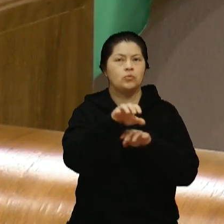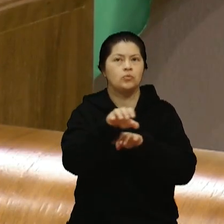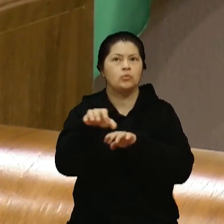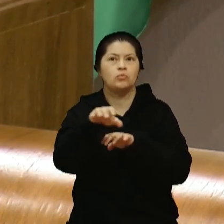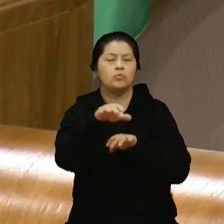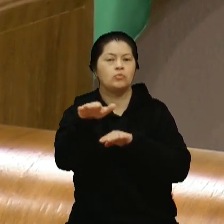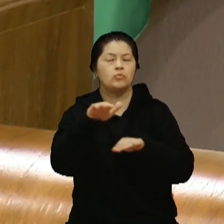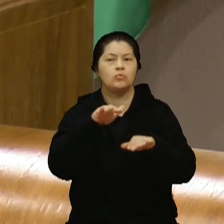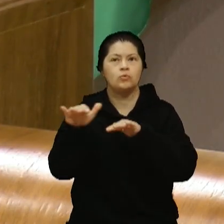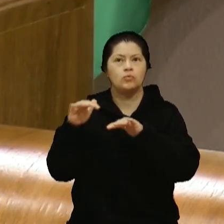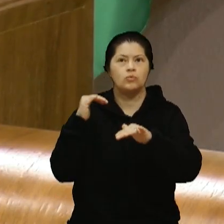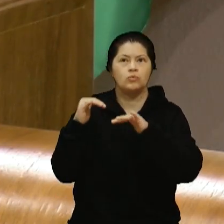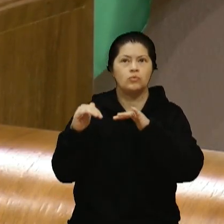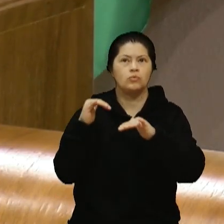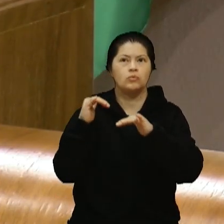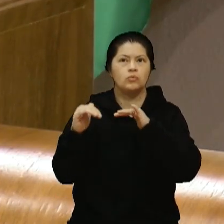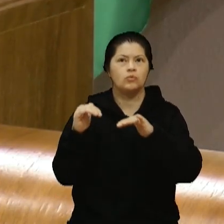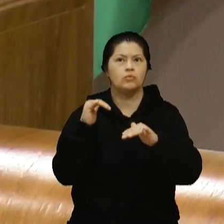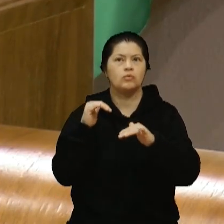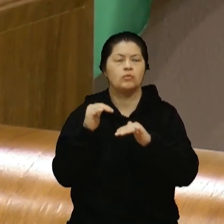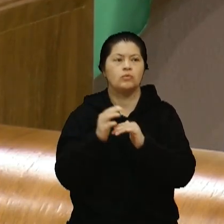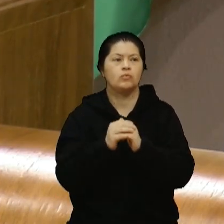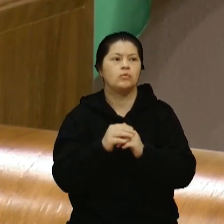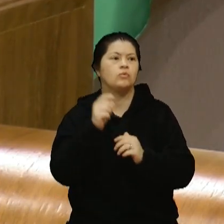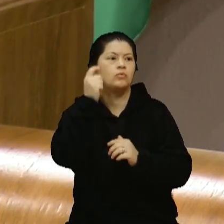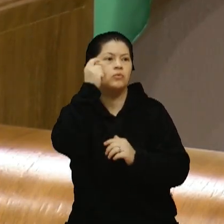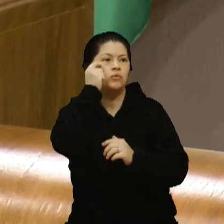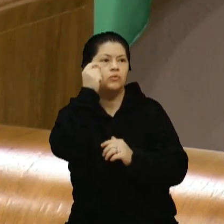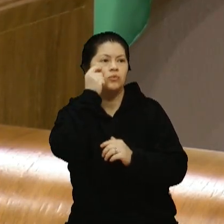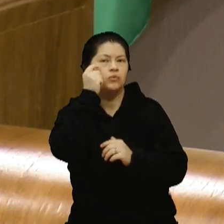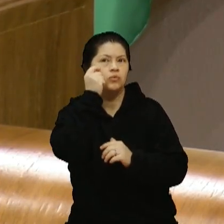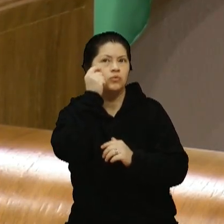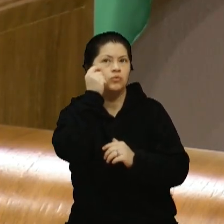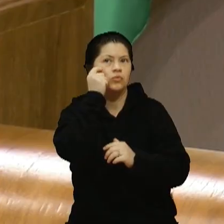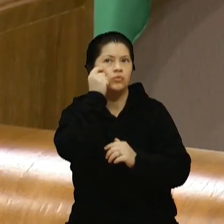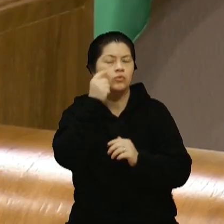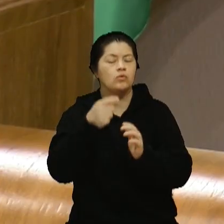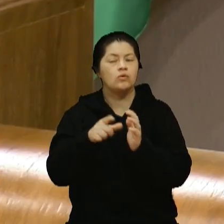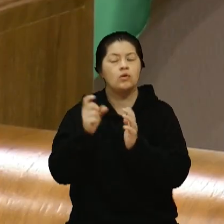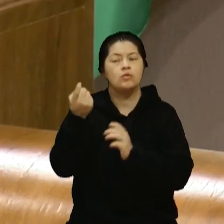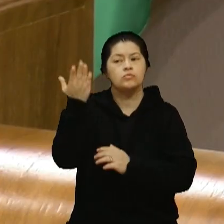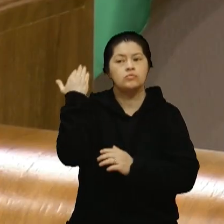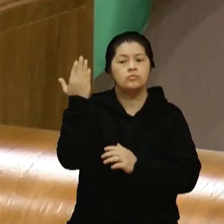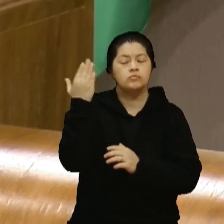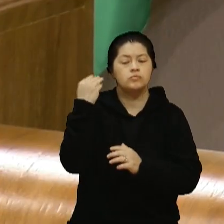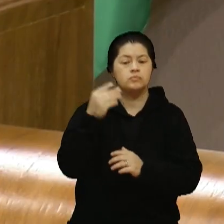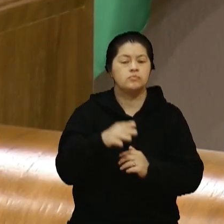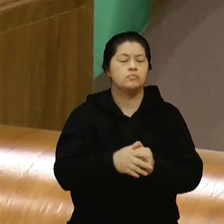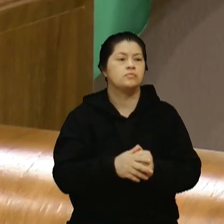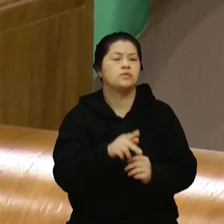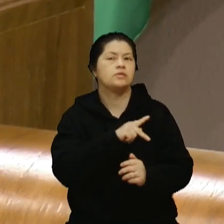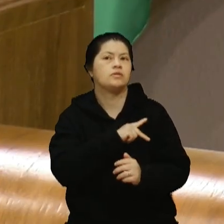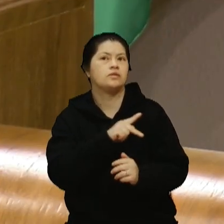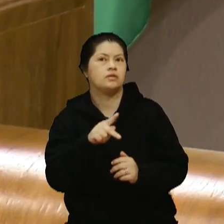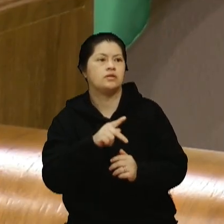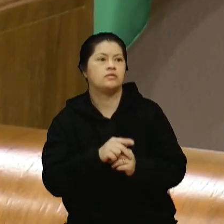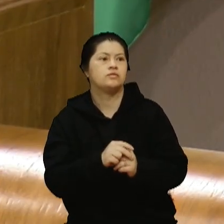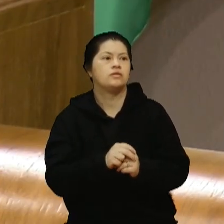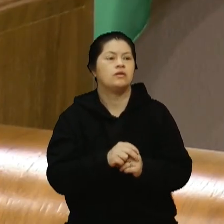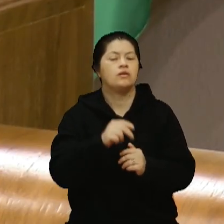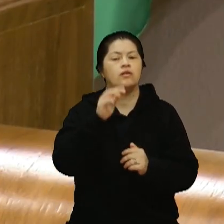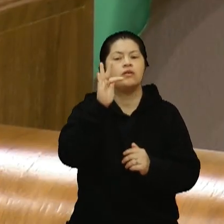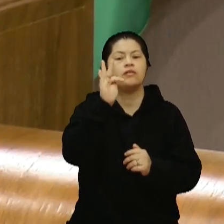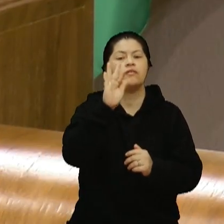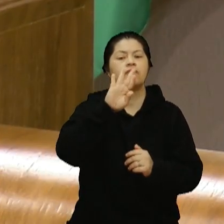e Mobilidade, Ed Eloy Frisso. Ex-presidente desta casa, senhor Francisco